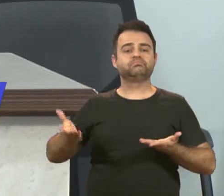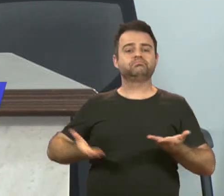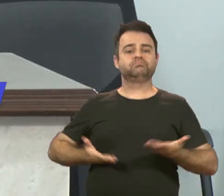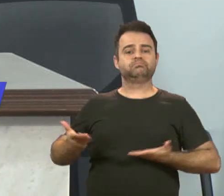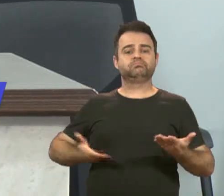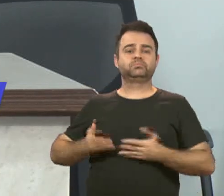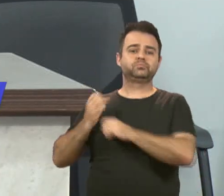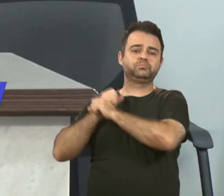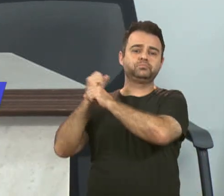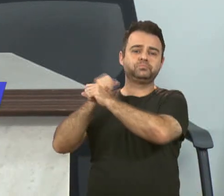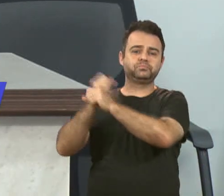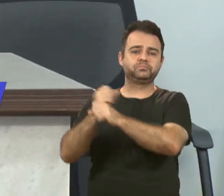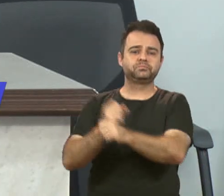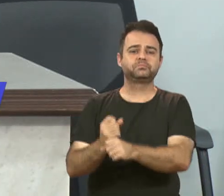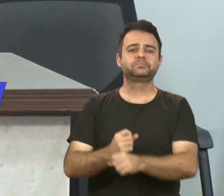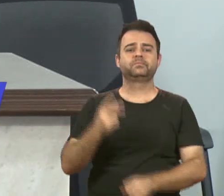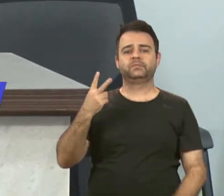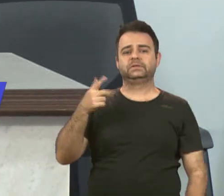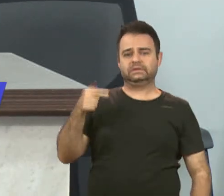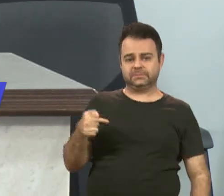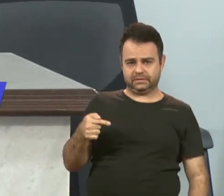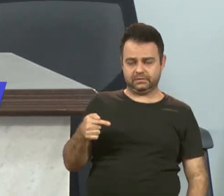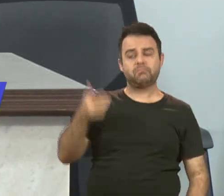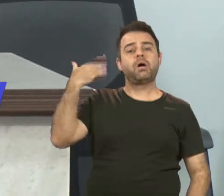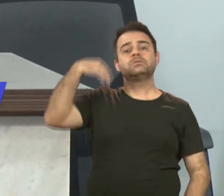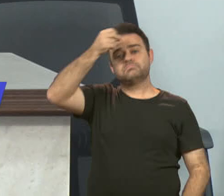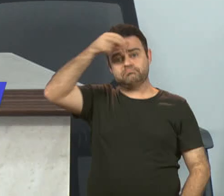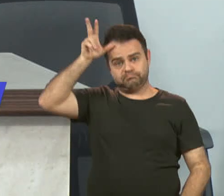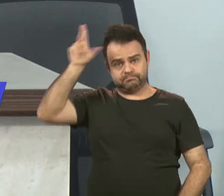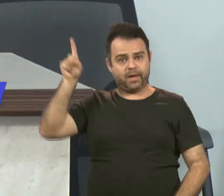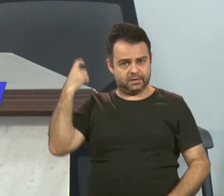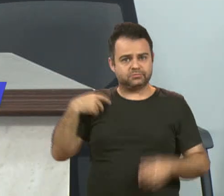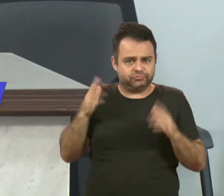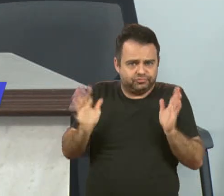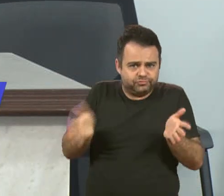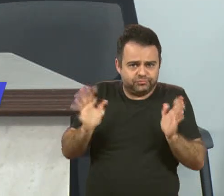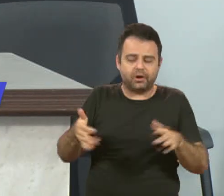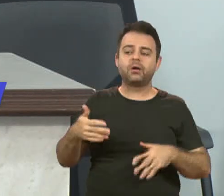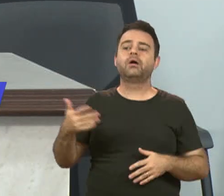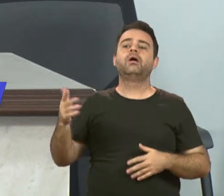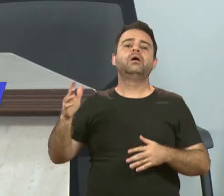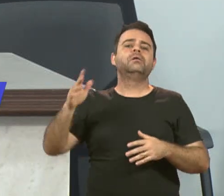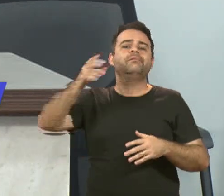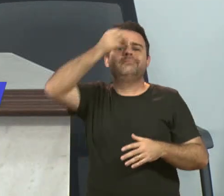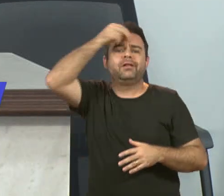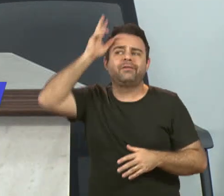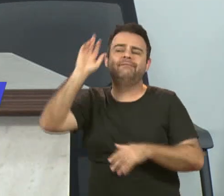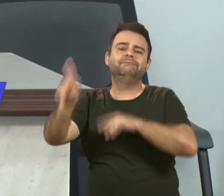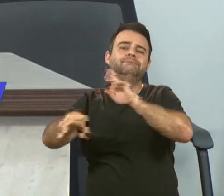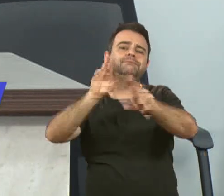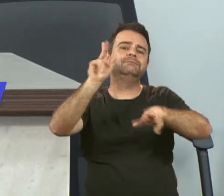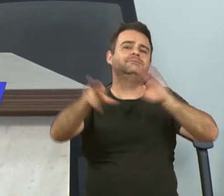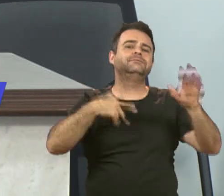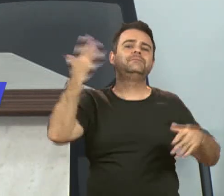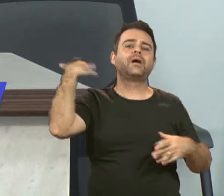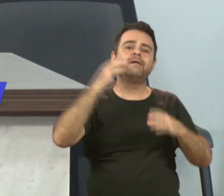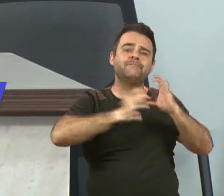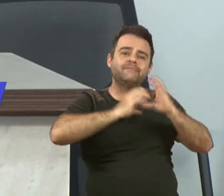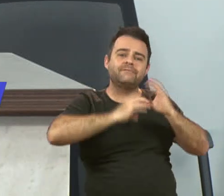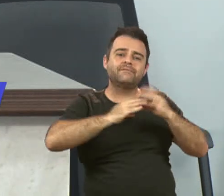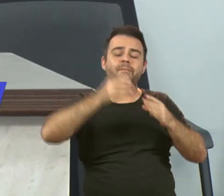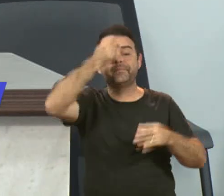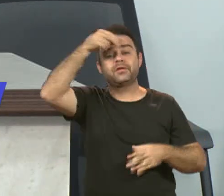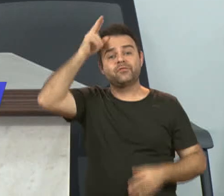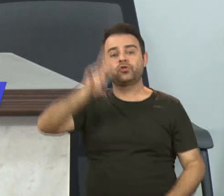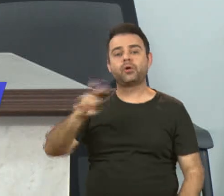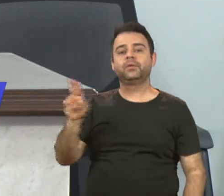de Rio Preto, passei por várias administrações. Eu entrei por concurso público no tempo do Toninho Figueiredo,